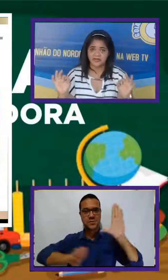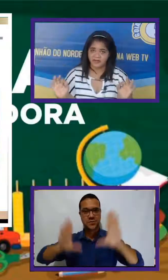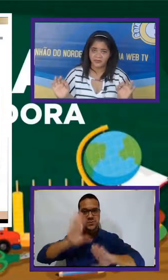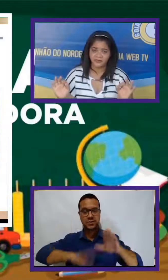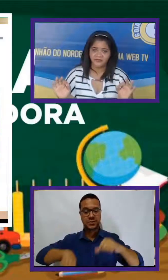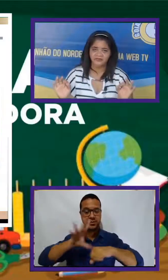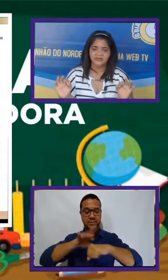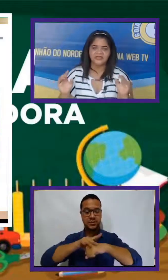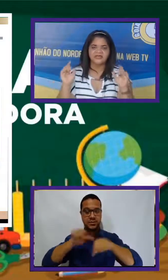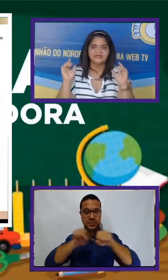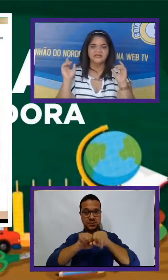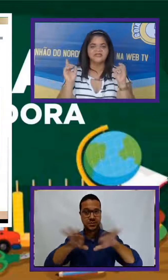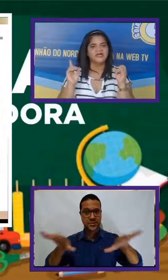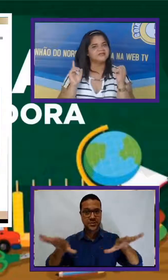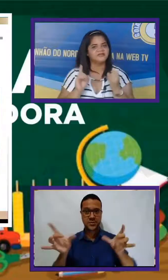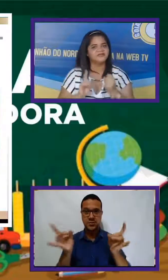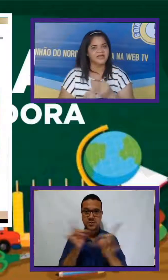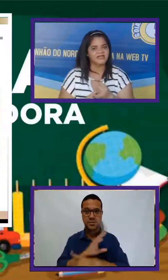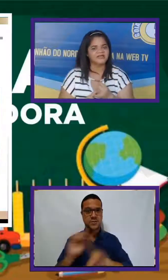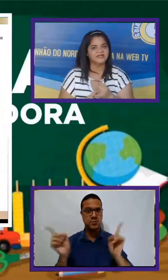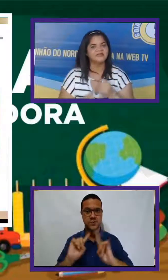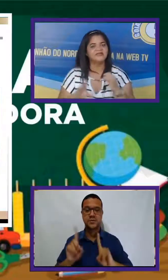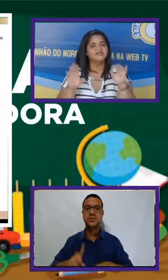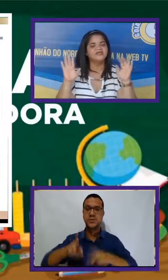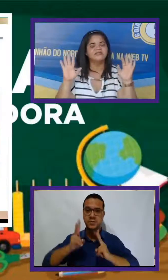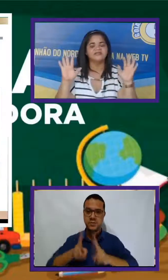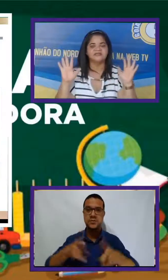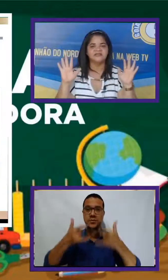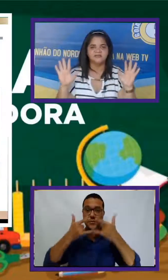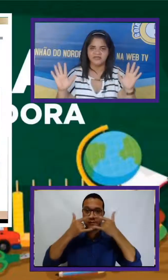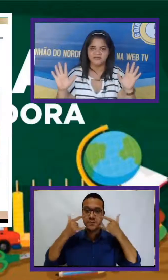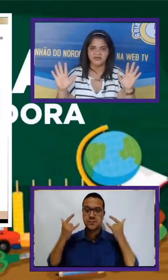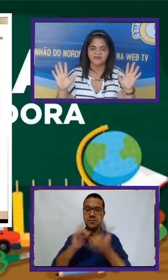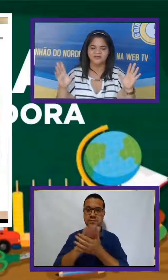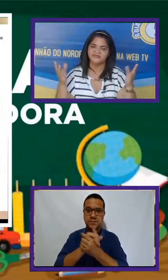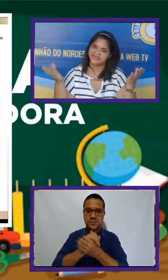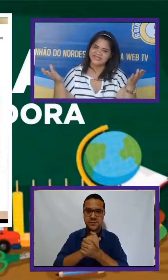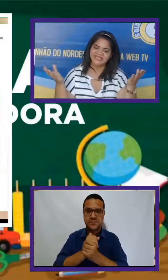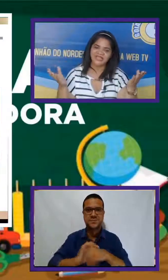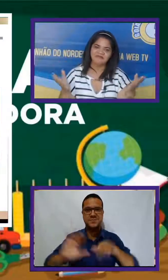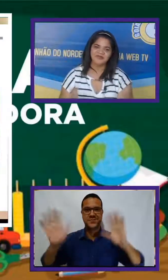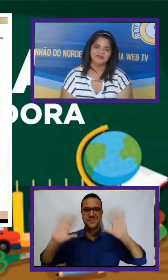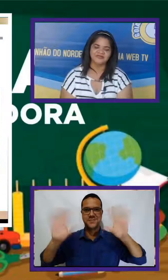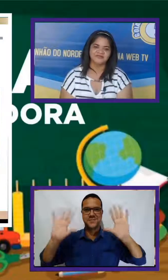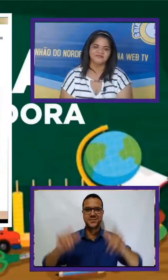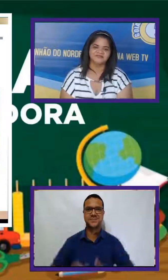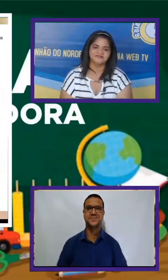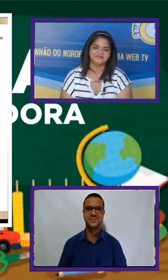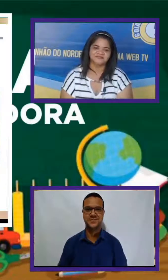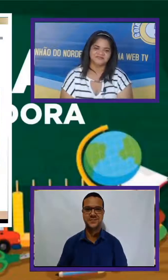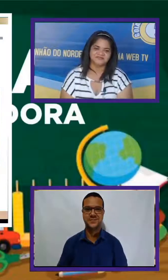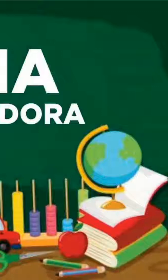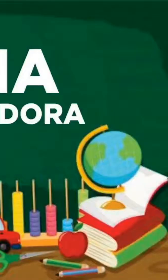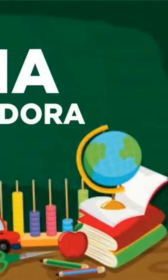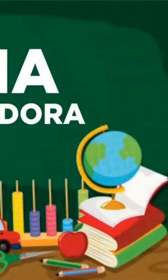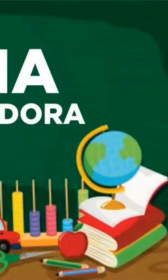pandemia não acabou Saam de casa De máscara Higienizem sempre as mãos E até a próxima